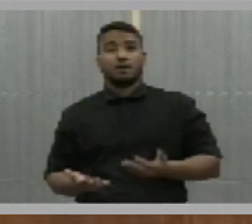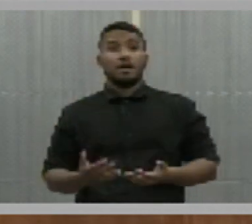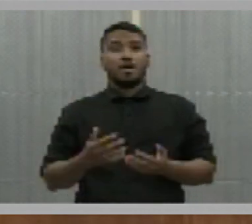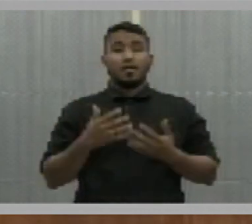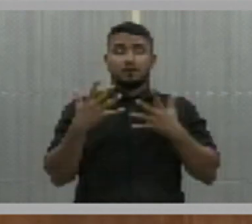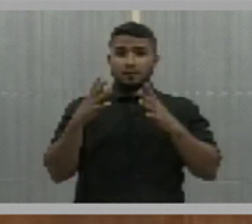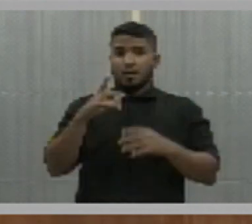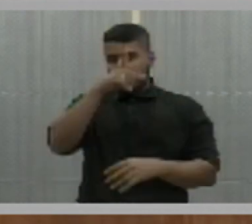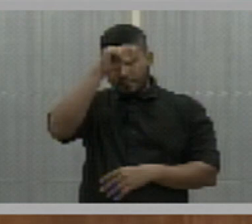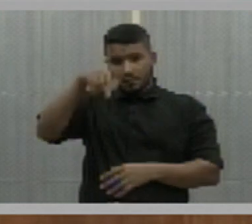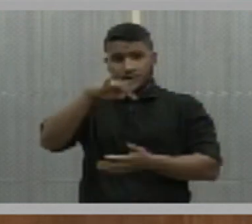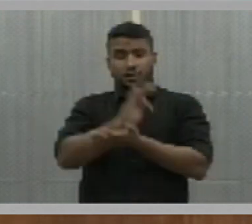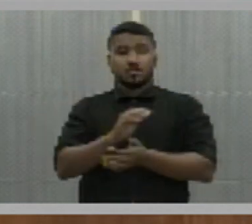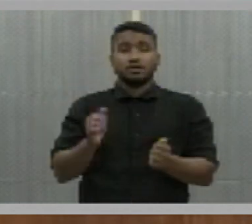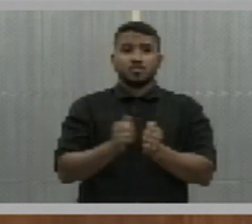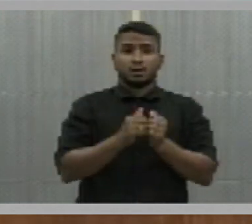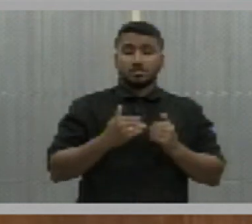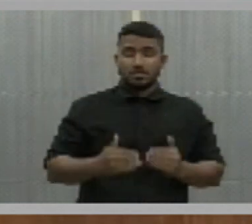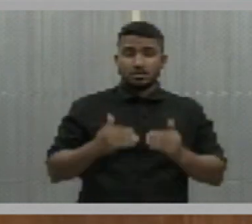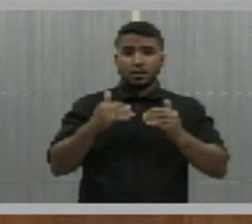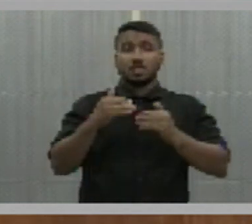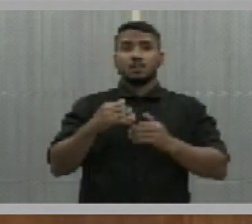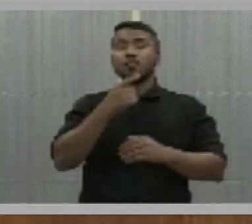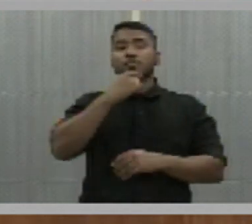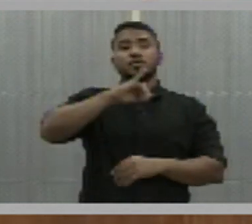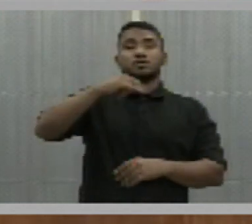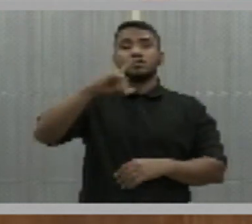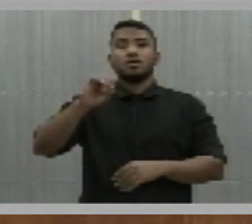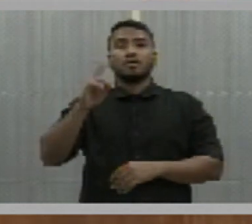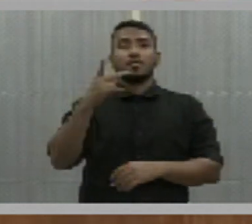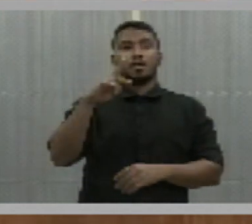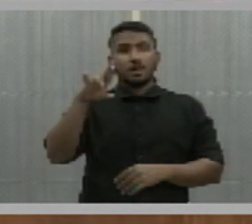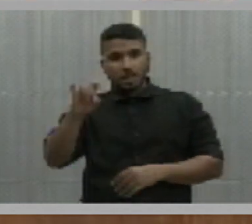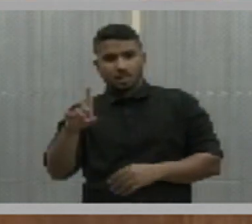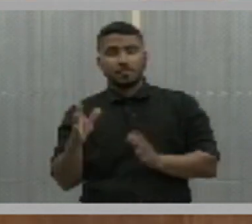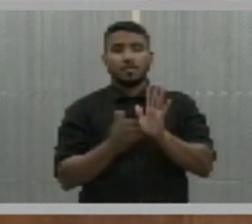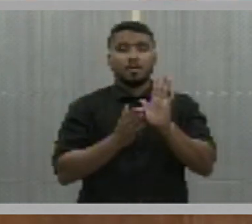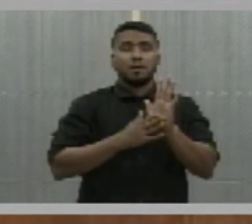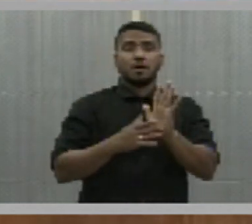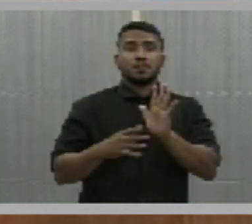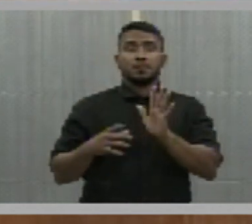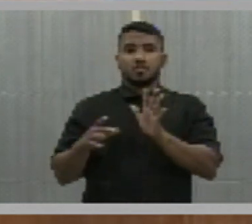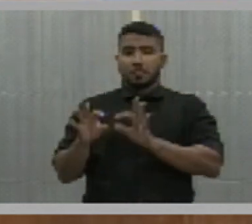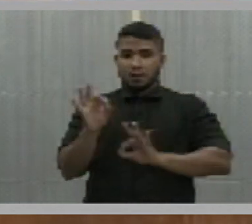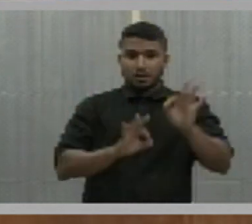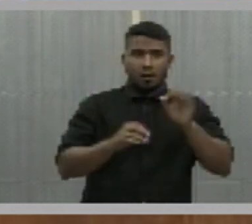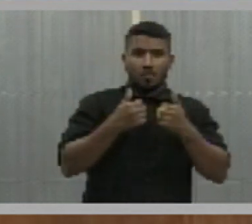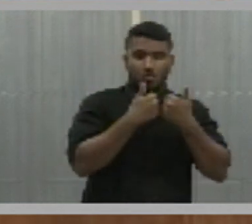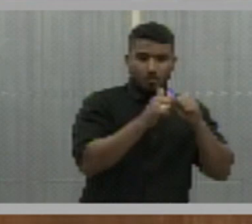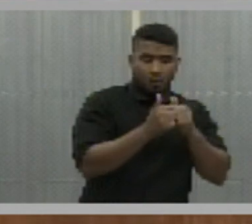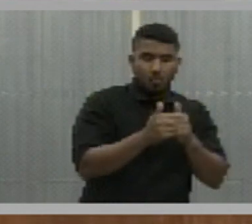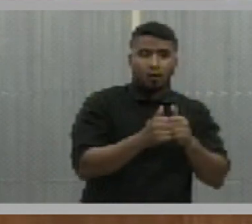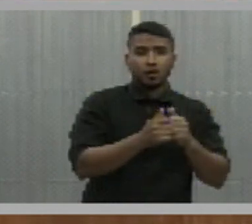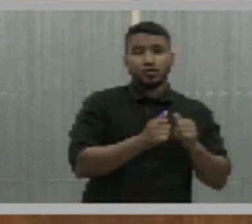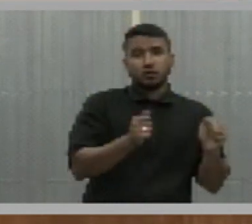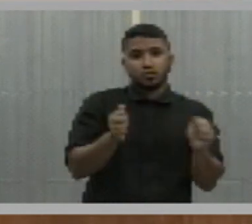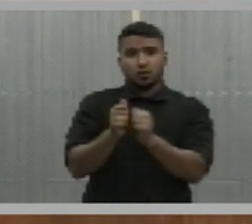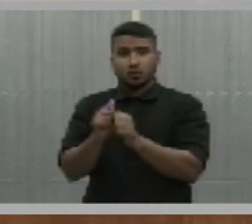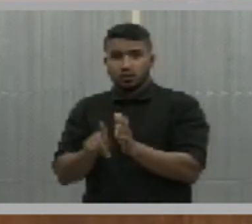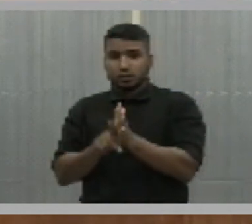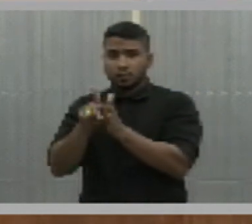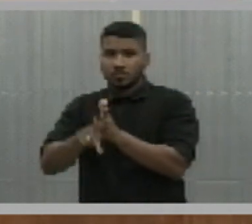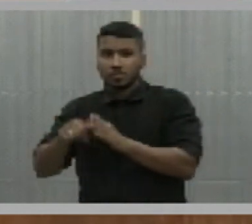Municipal de Teresina, através do secretário do Planejamento, João Henrique Souza, pela proposta de integração dos ônibus coletivos com o metrô de Teresina,